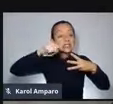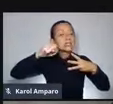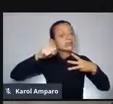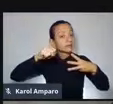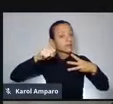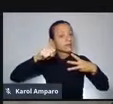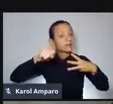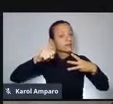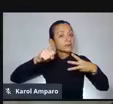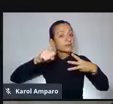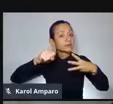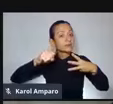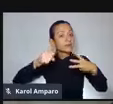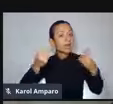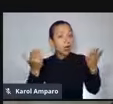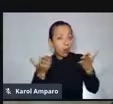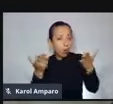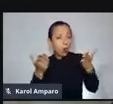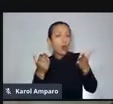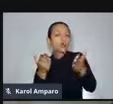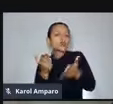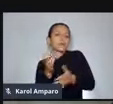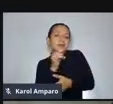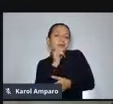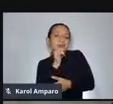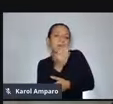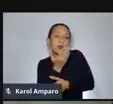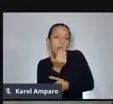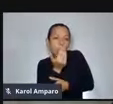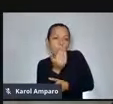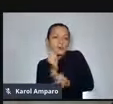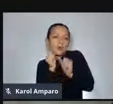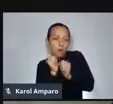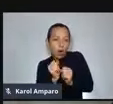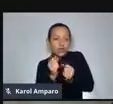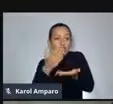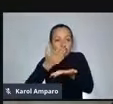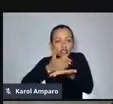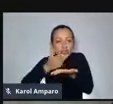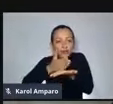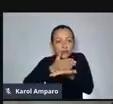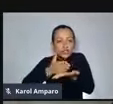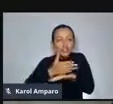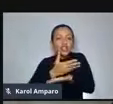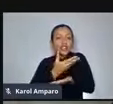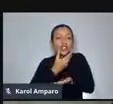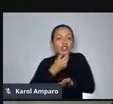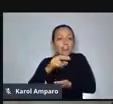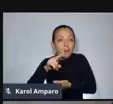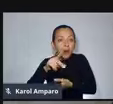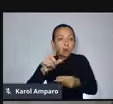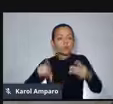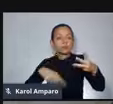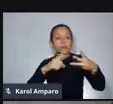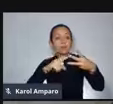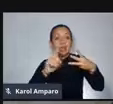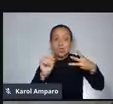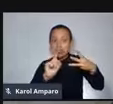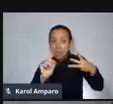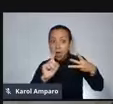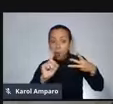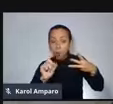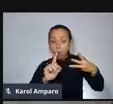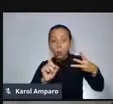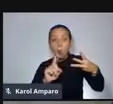pode comer esses dois pedacinhos de pão tudo mais direitinho, mas esse aqui você tem que deixar para o seu irmãozinho que vai chegar mais tarde. Não e carinho.